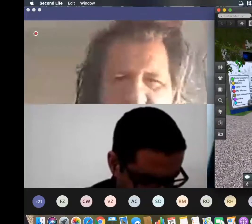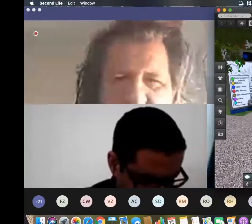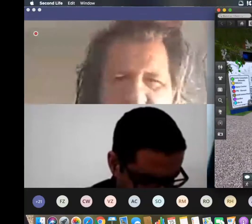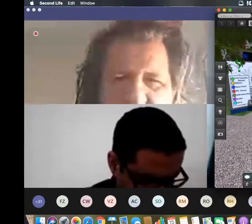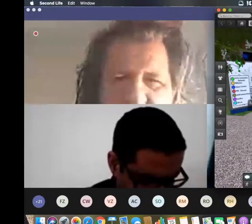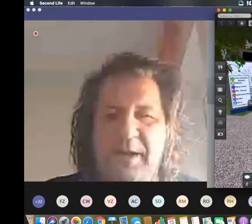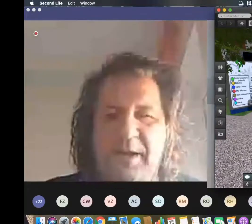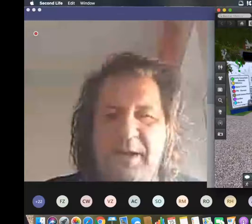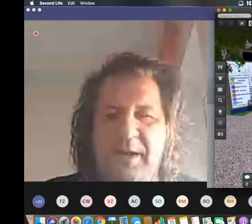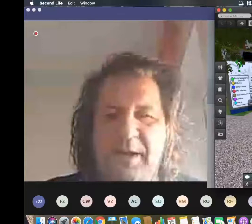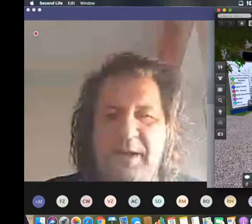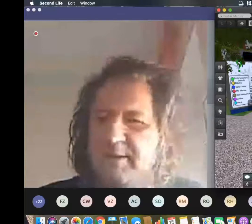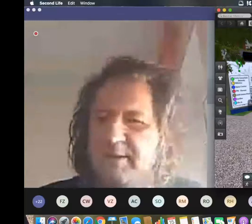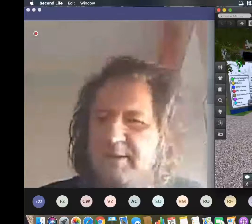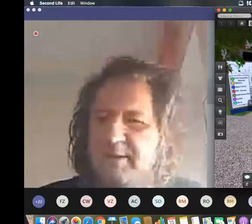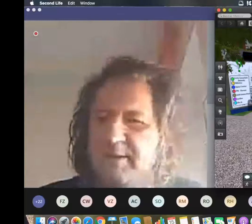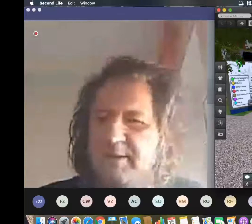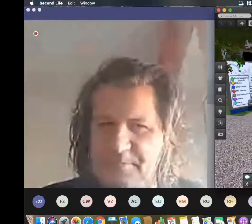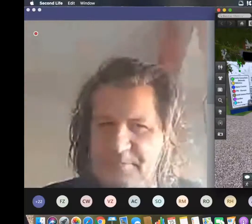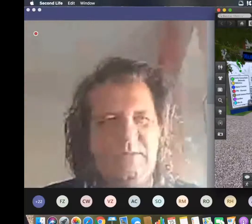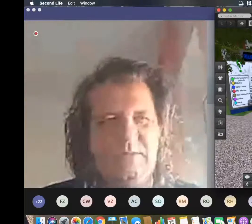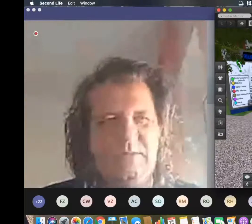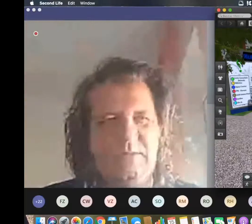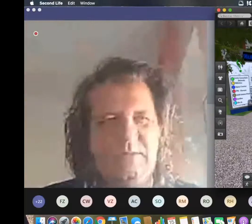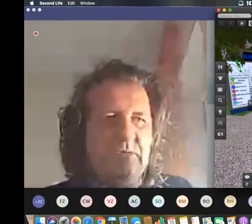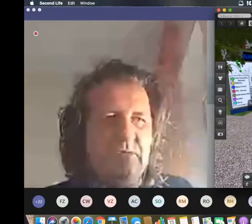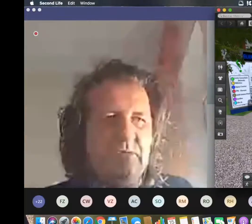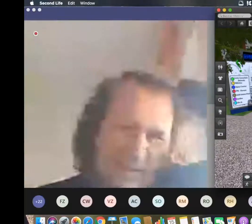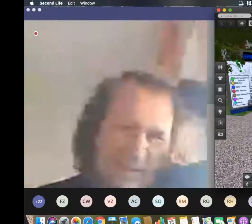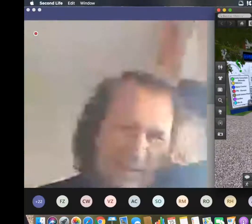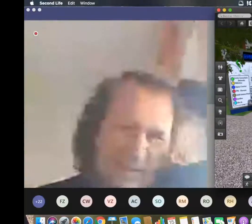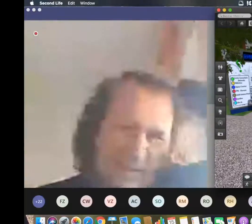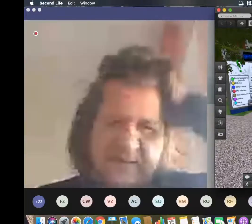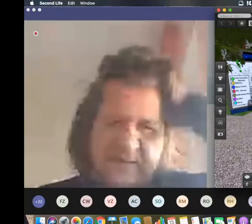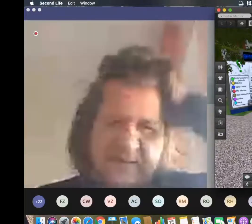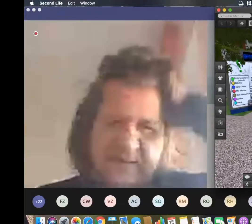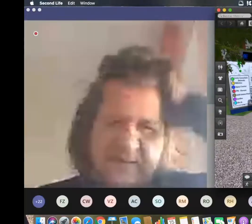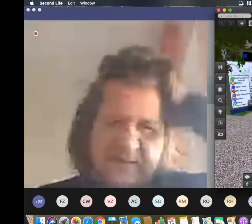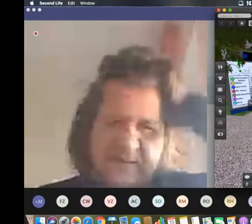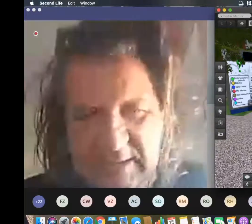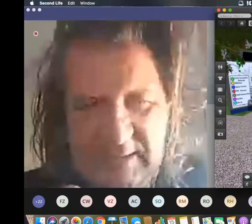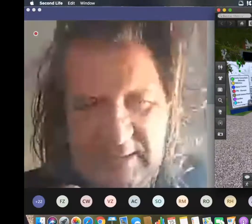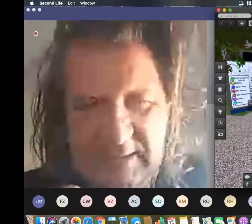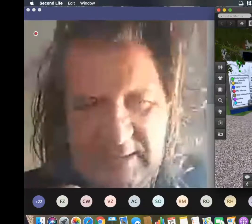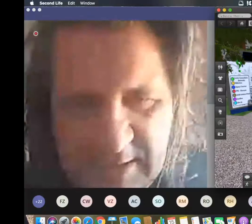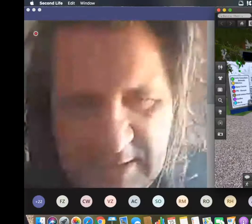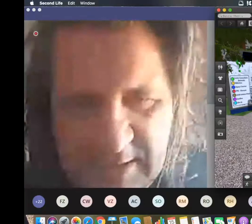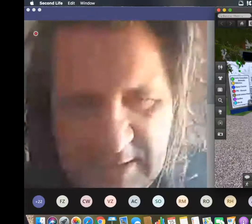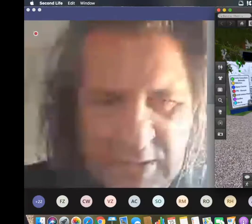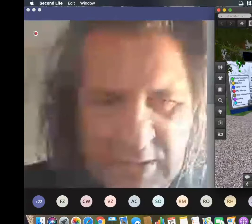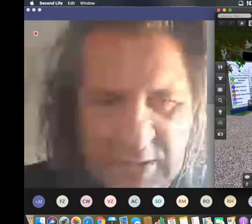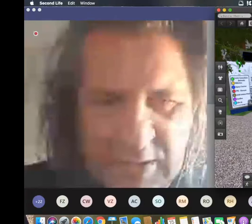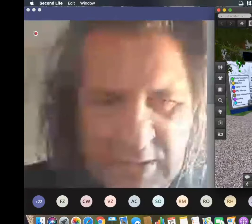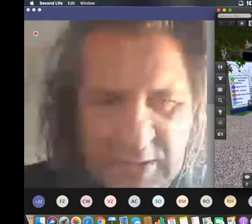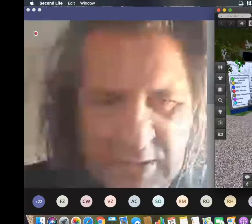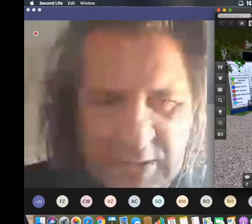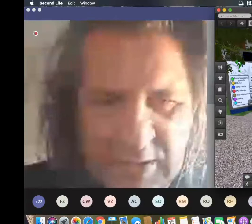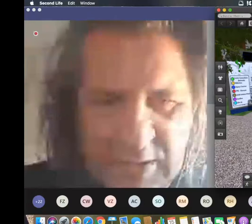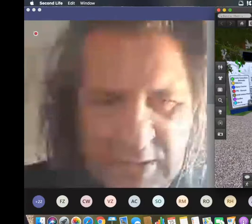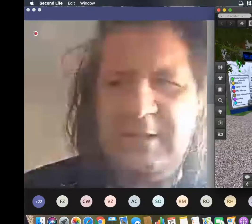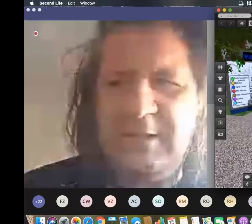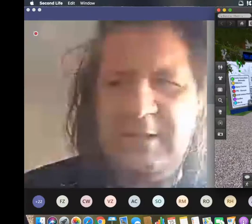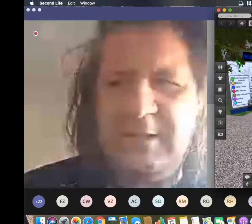compreende. Nós somos acostumados à lógica dialética, né? Se eu digo que uma rede